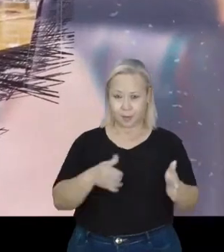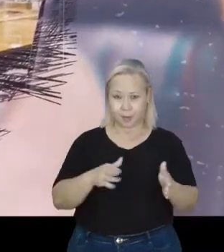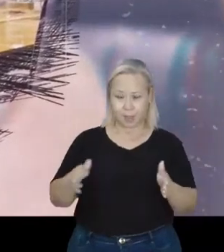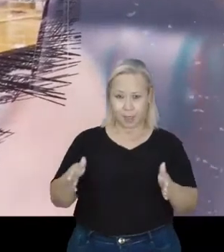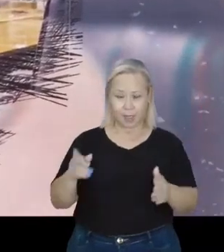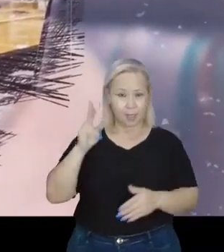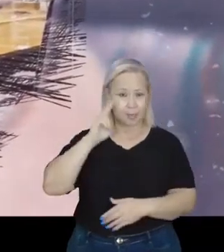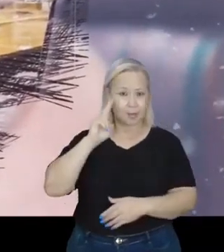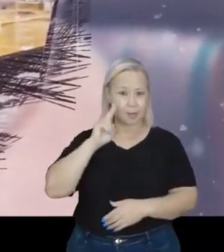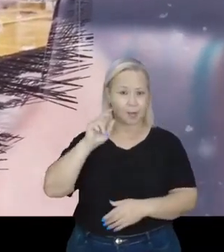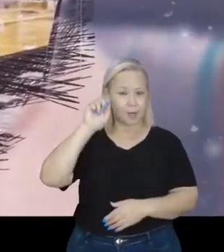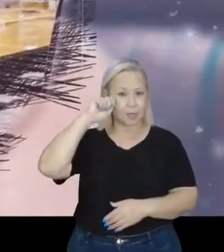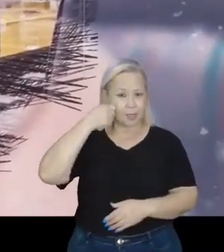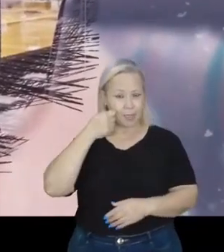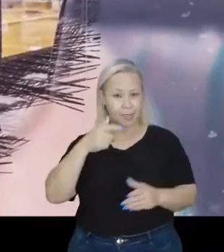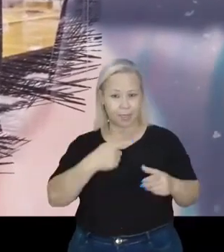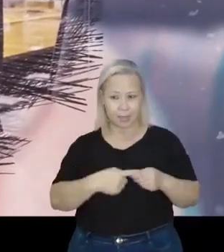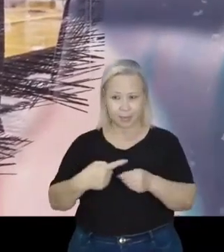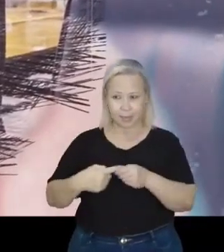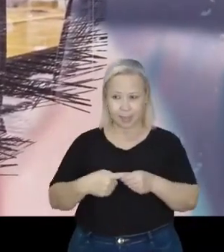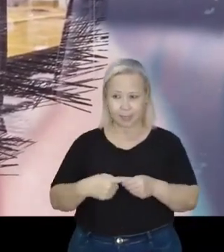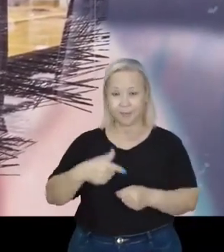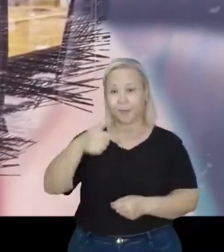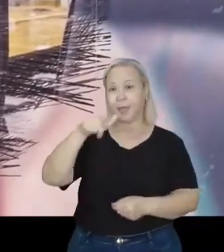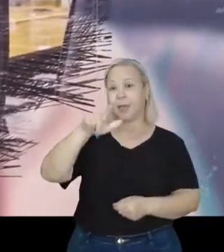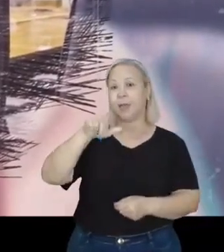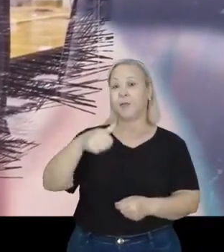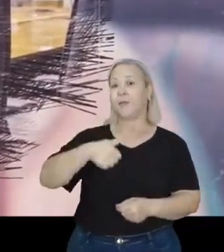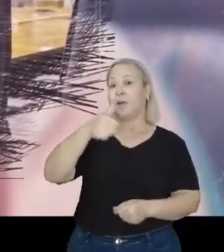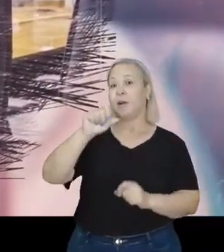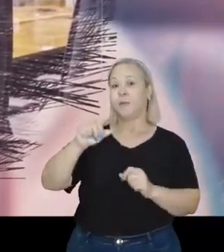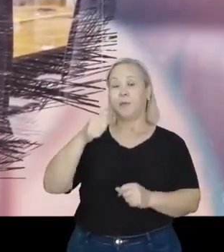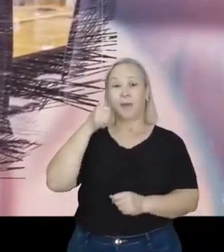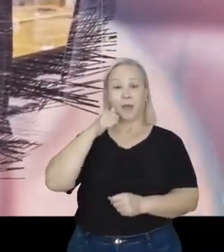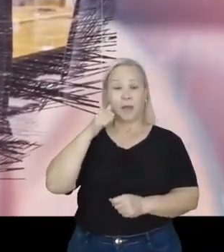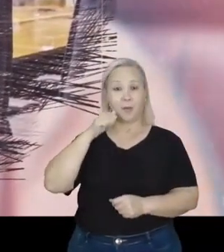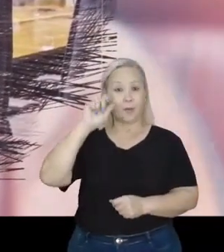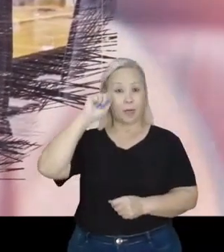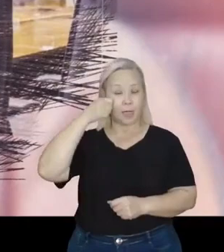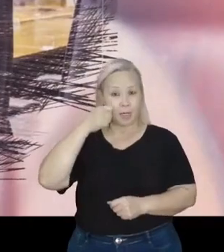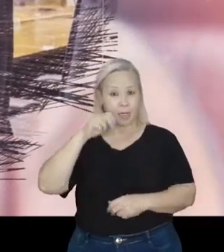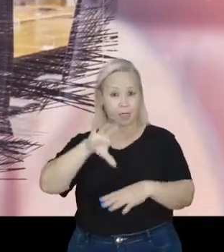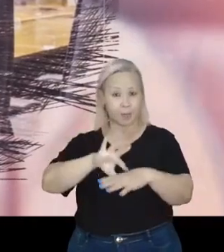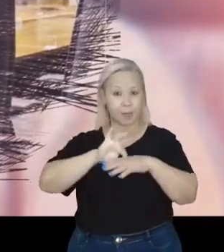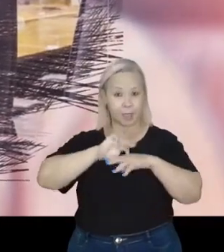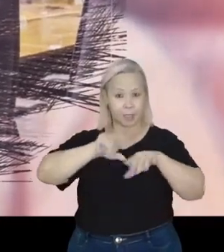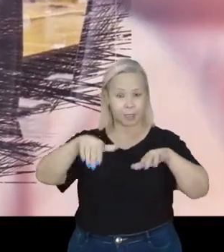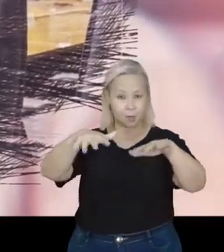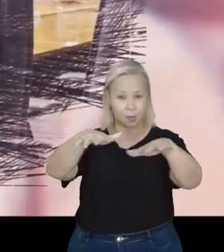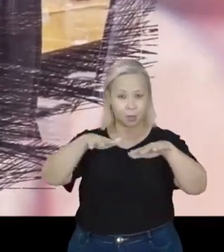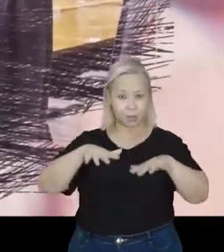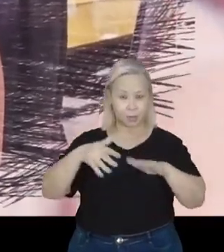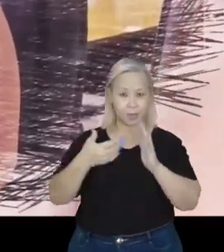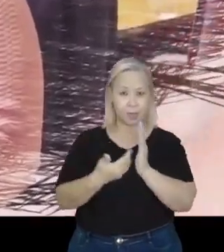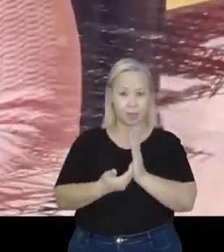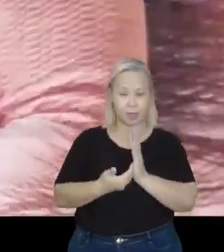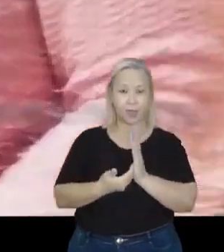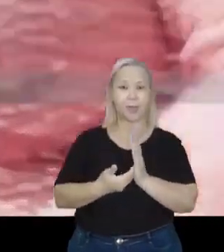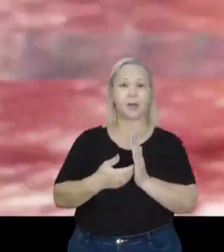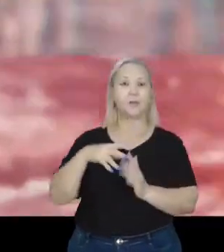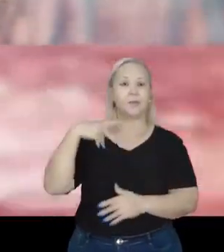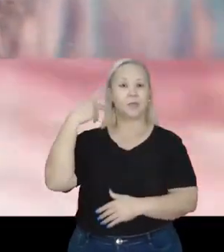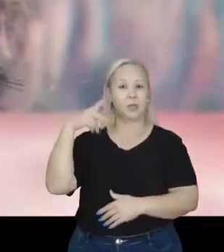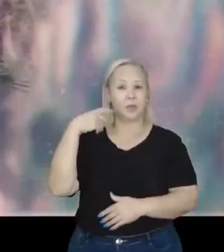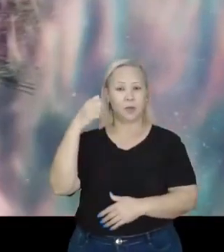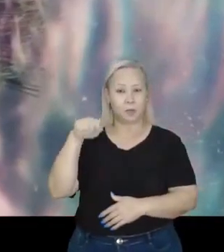cidade. Laura também foi a primeira mulher negra a compor a mesa diretora e a presidir uma sessão da Câmara de Vereadores de Porto